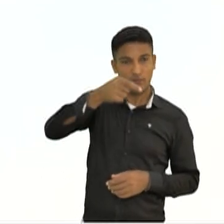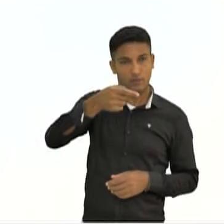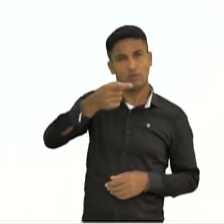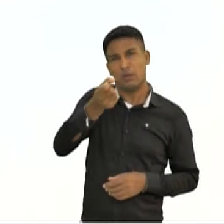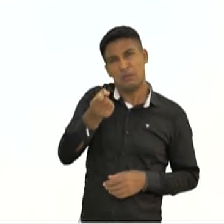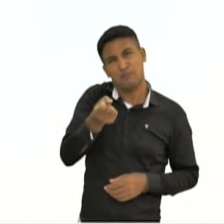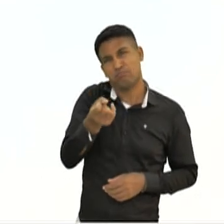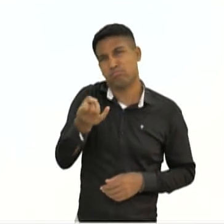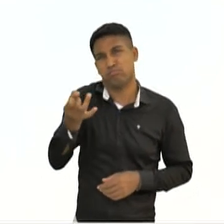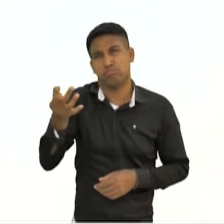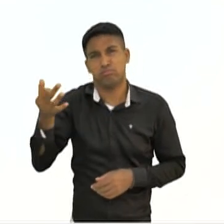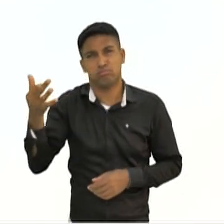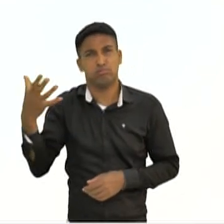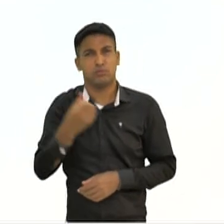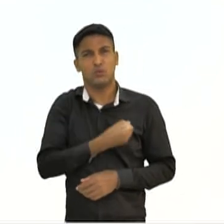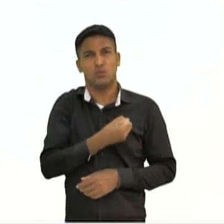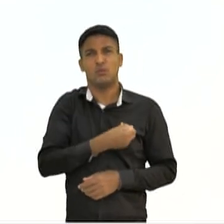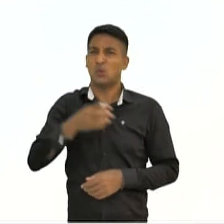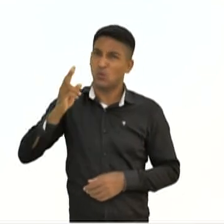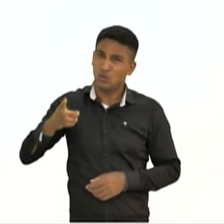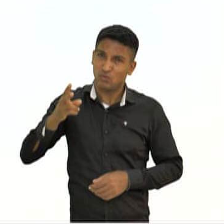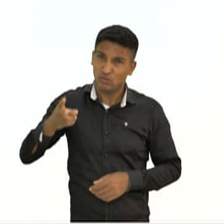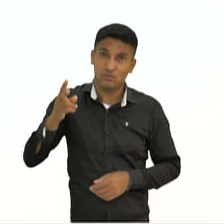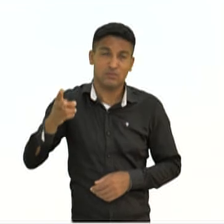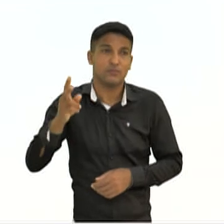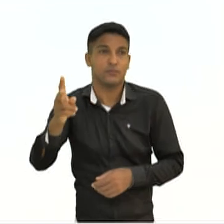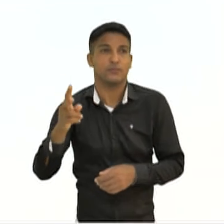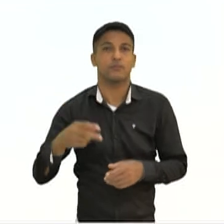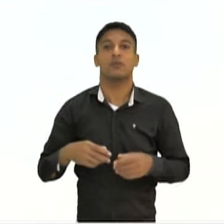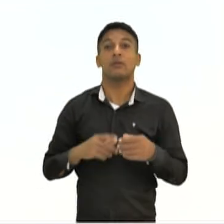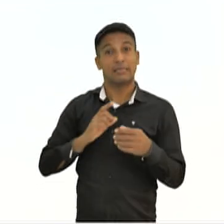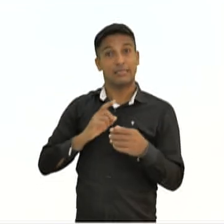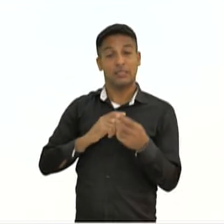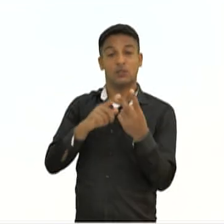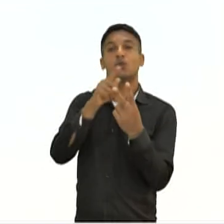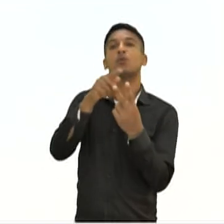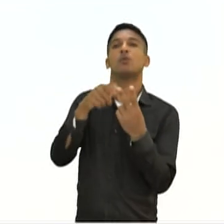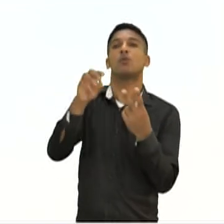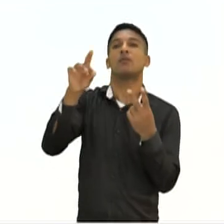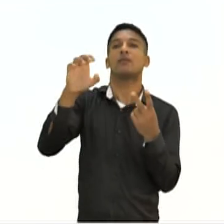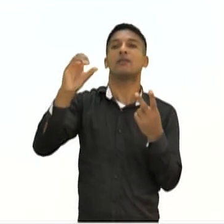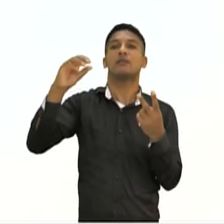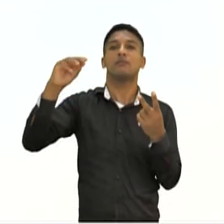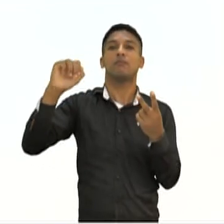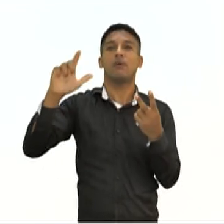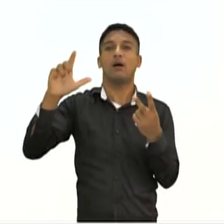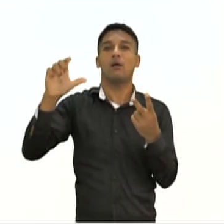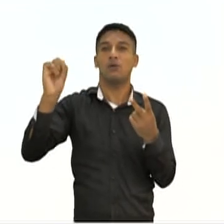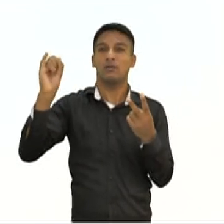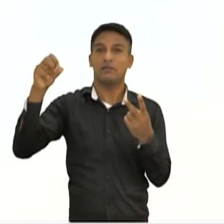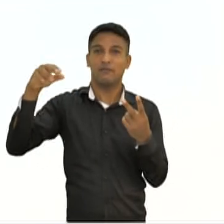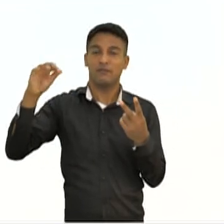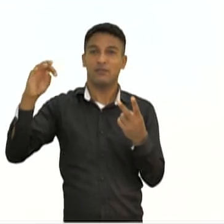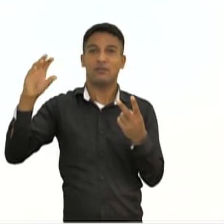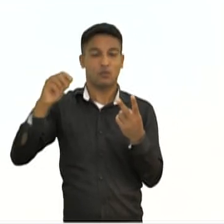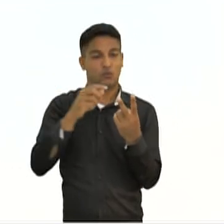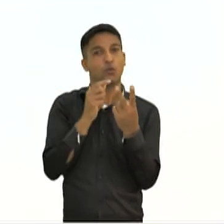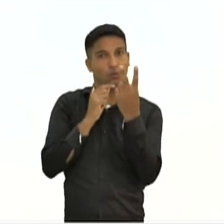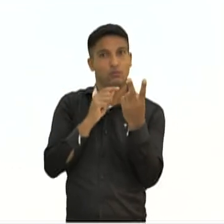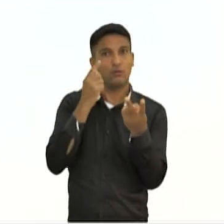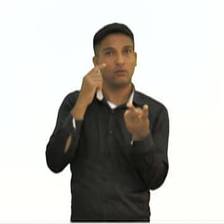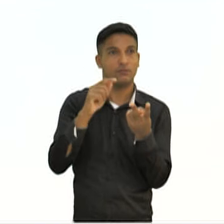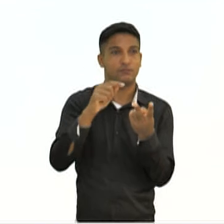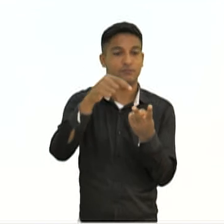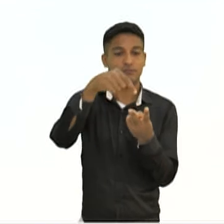tá? Ele pode ser um decimal onde os números não se repetem, daí ele é só chamado de decimal infinito, ou